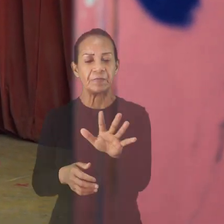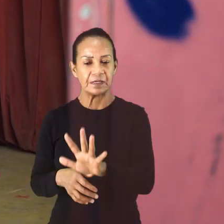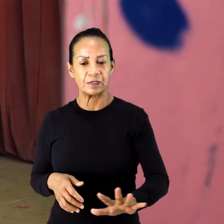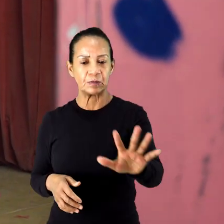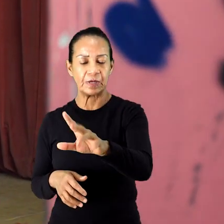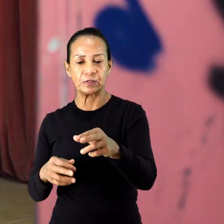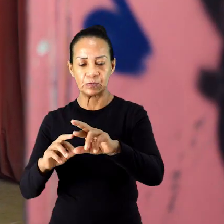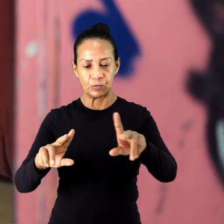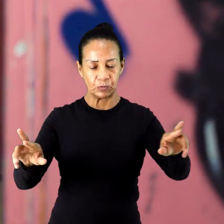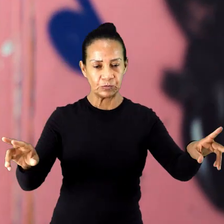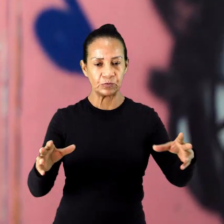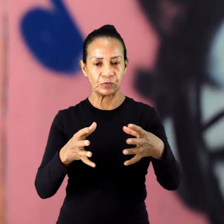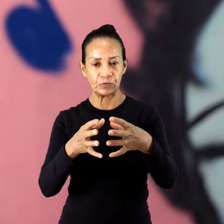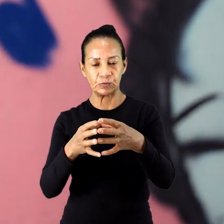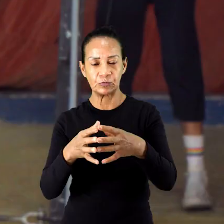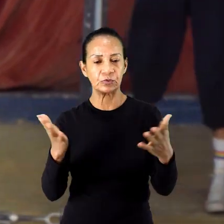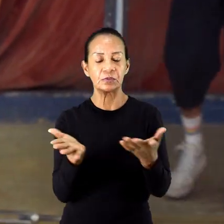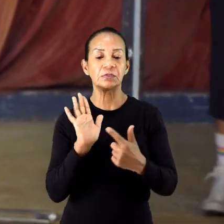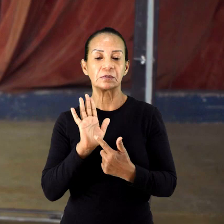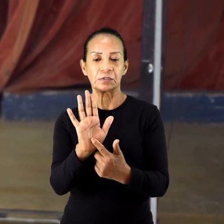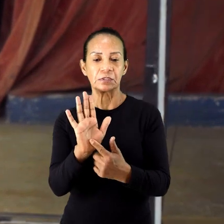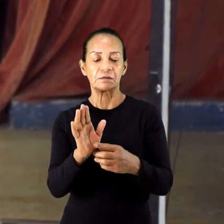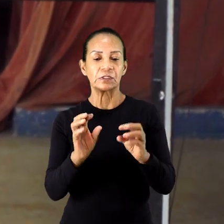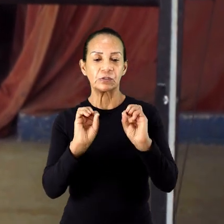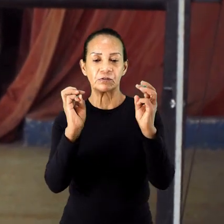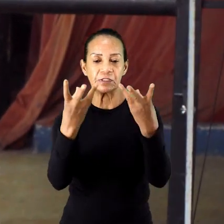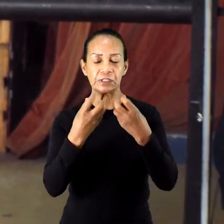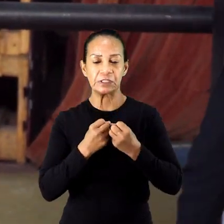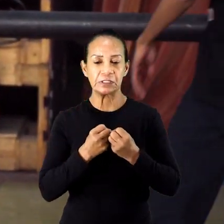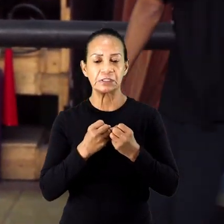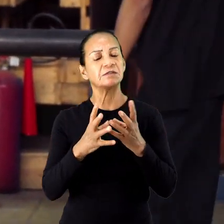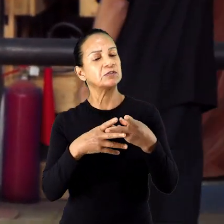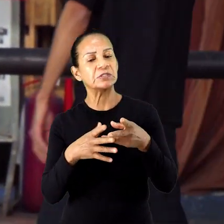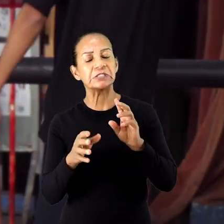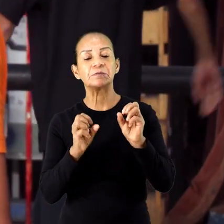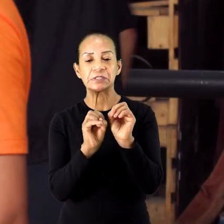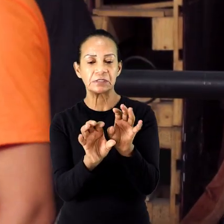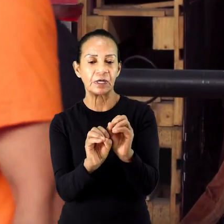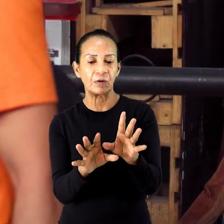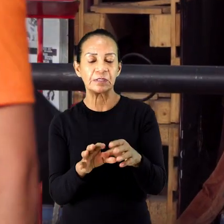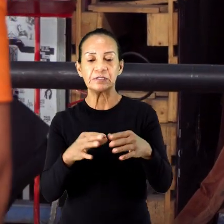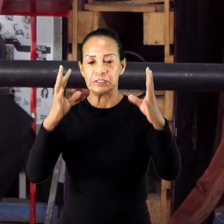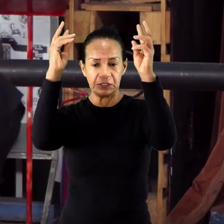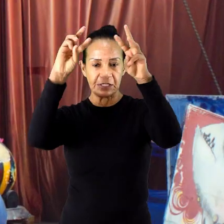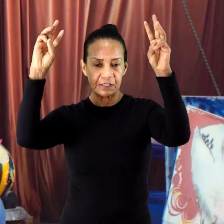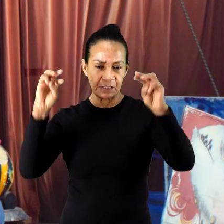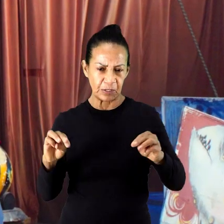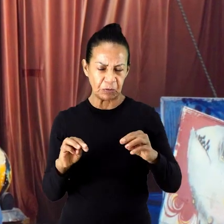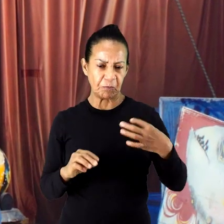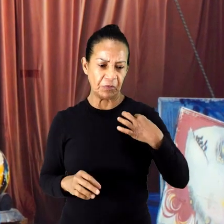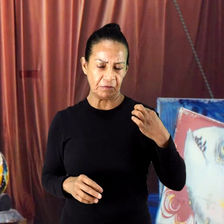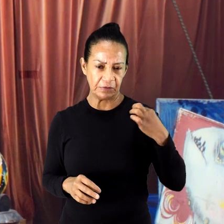Paulo Lombardi integra esse espaço com outros grupos. Hoje apresenta, faz oficinas, intervenções e dá aulas também